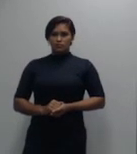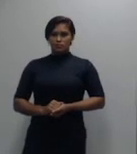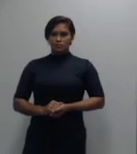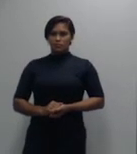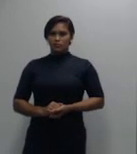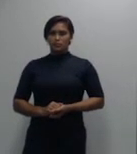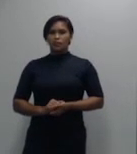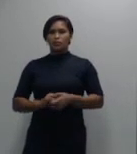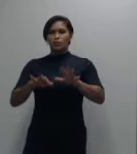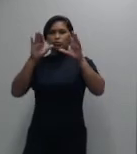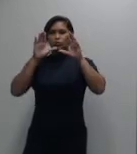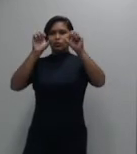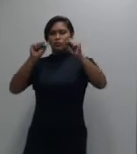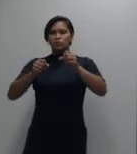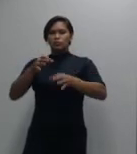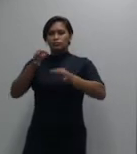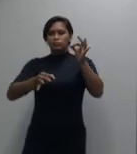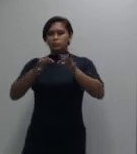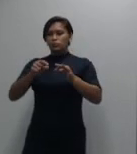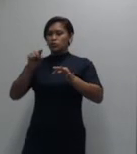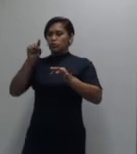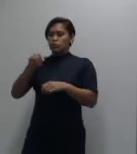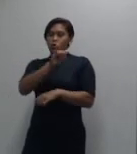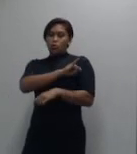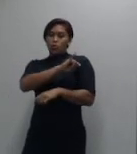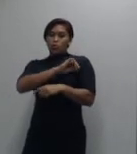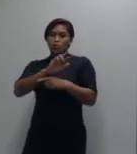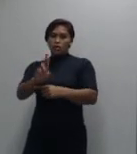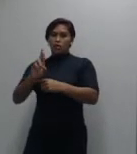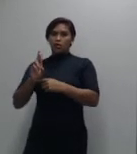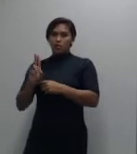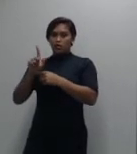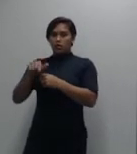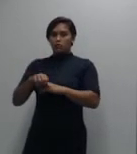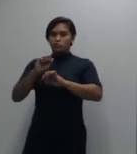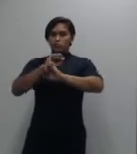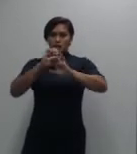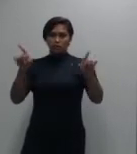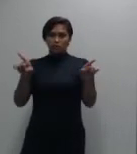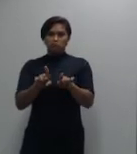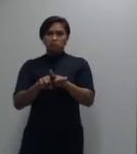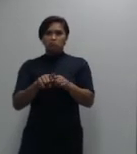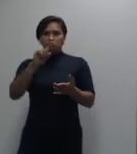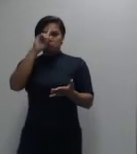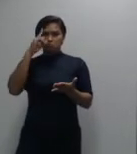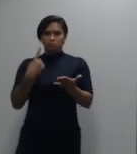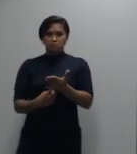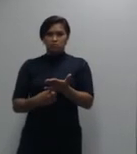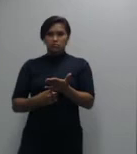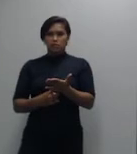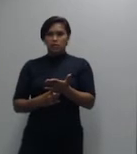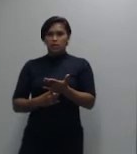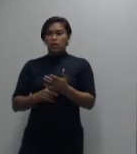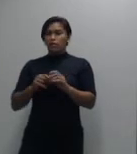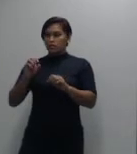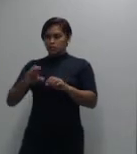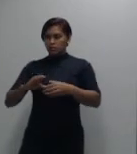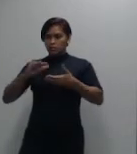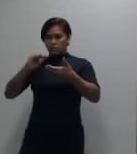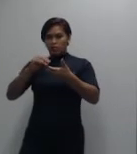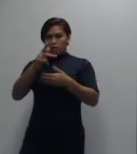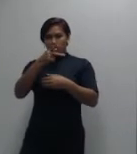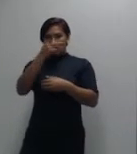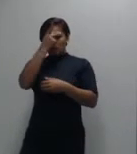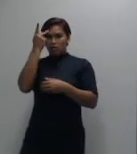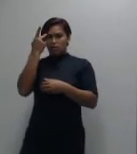Tribunal de Justiça o relator não é é de nascimento e mantém aquela decisão da câmara através de um